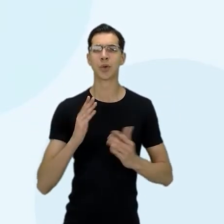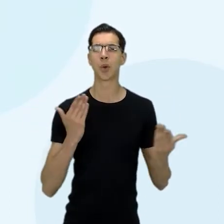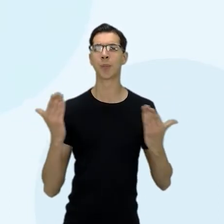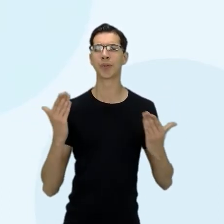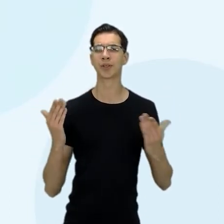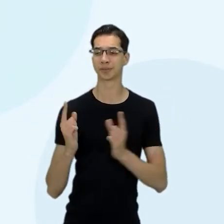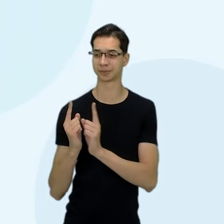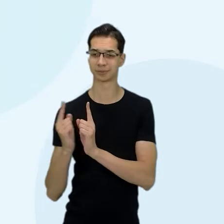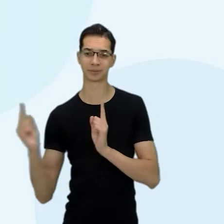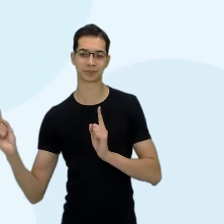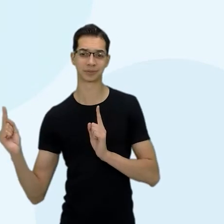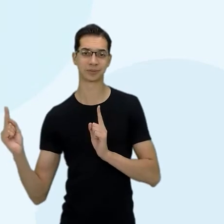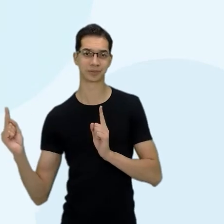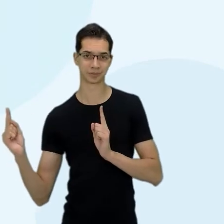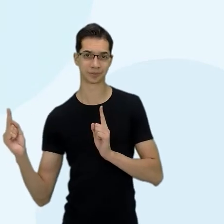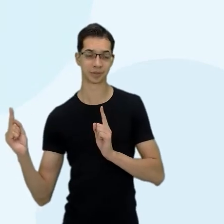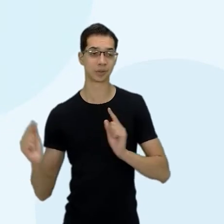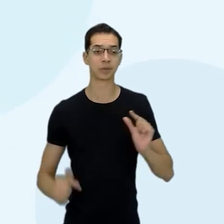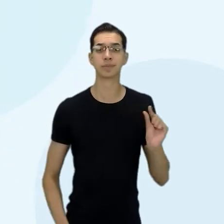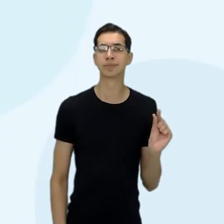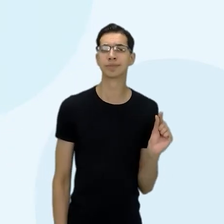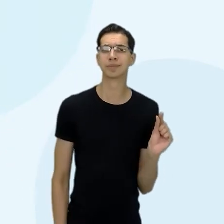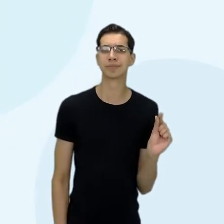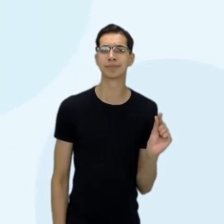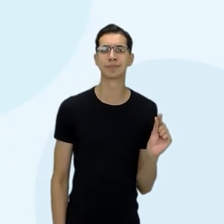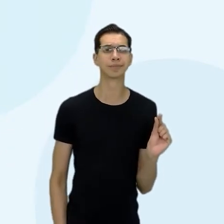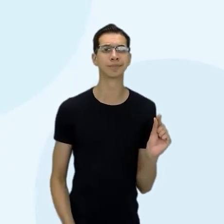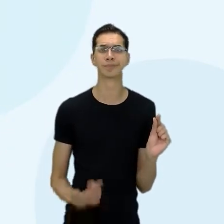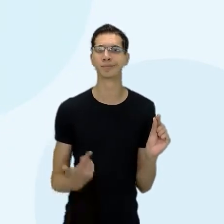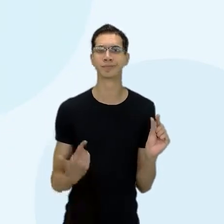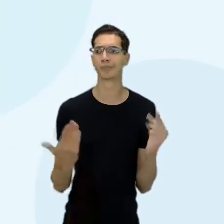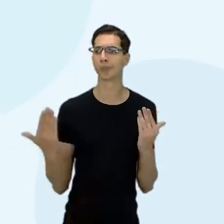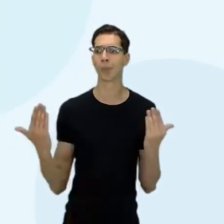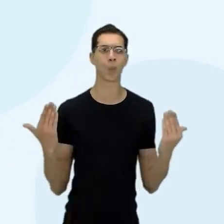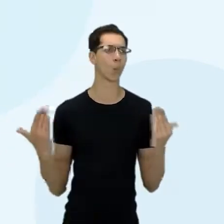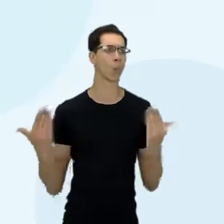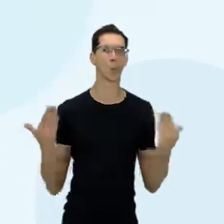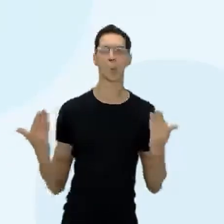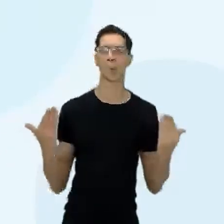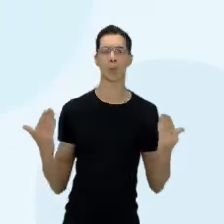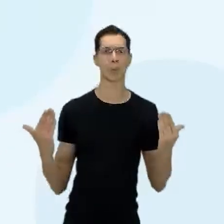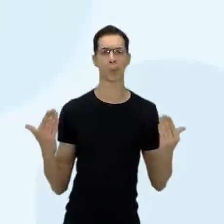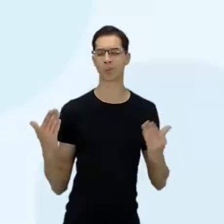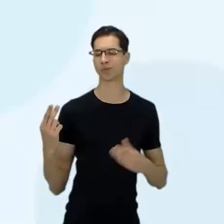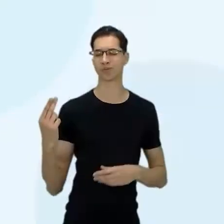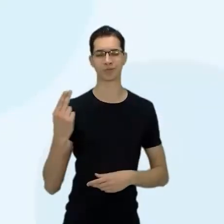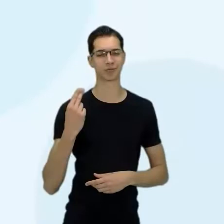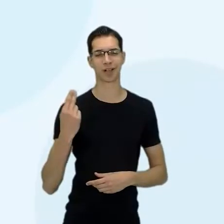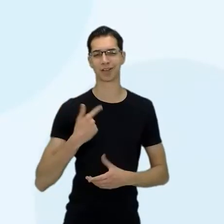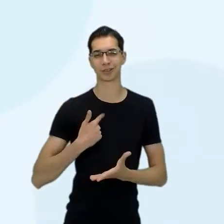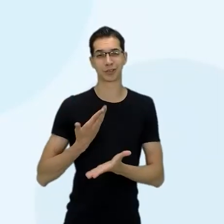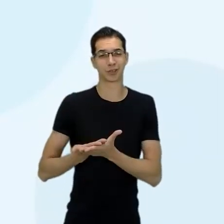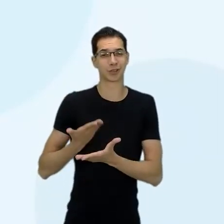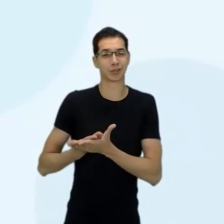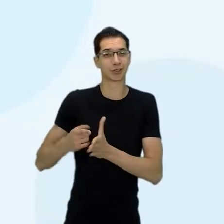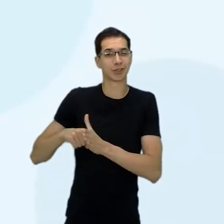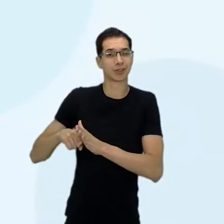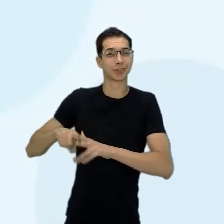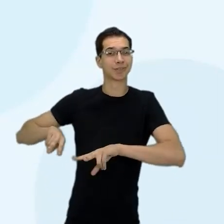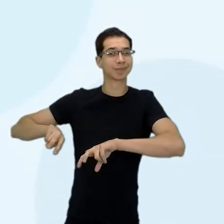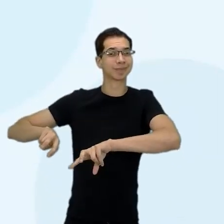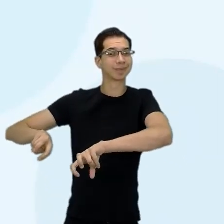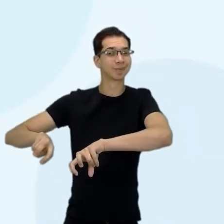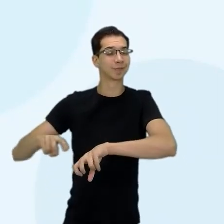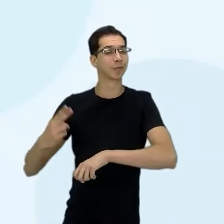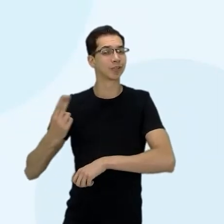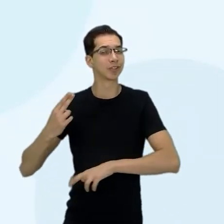cujas dimensões não são relevantes em relação ao estudo que eu estou fazendo. Então, às vezes a gente